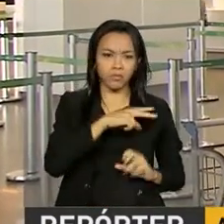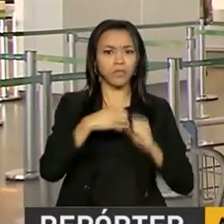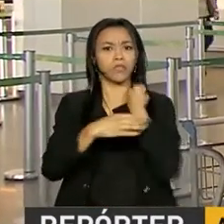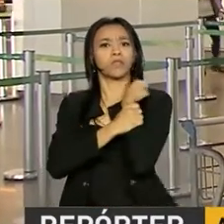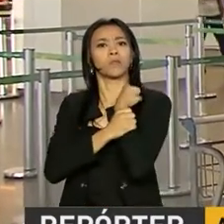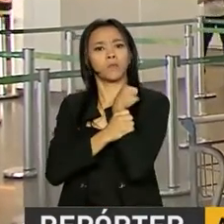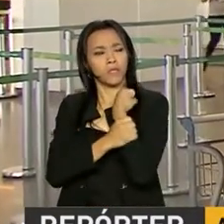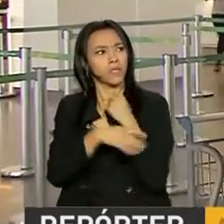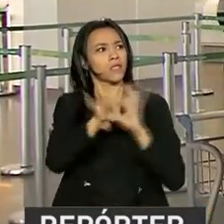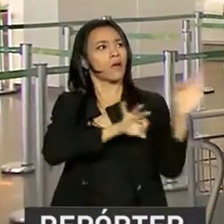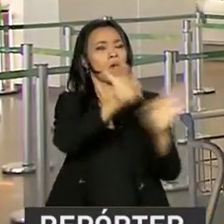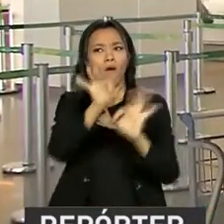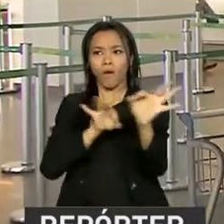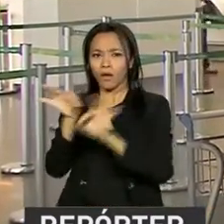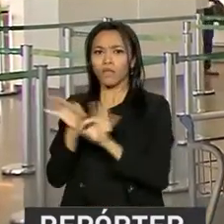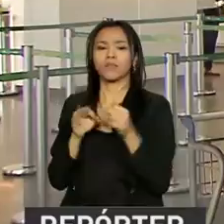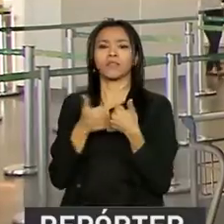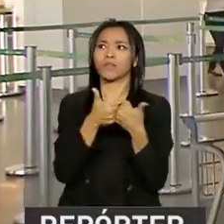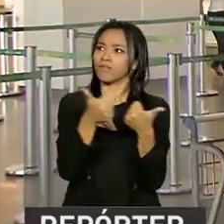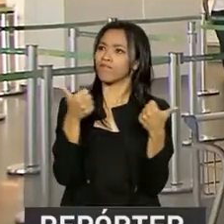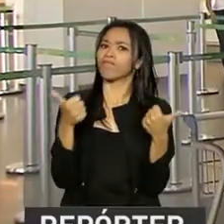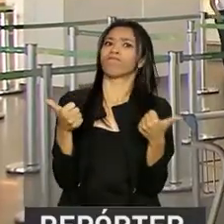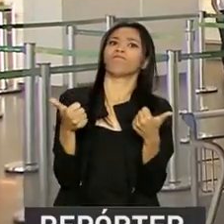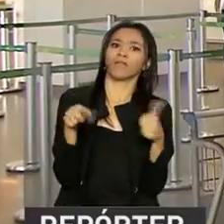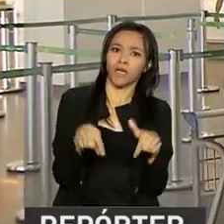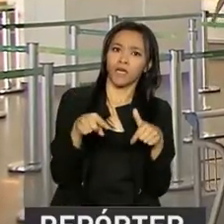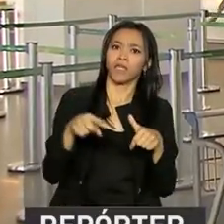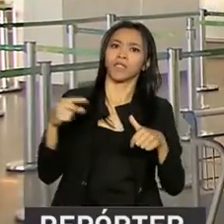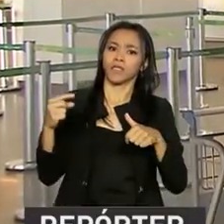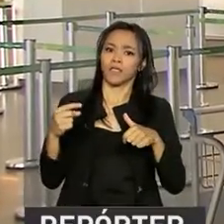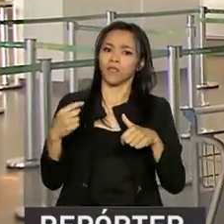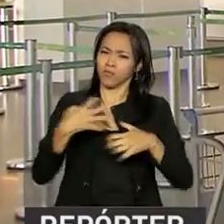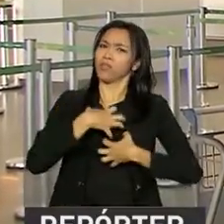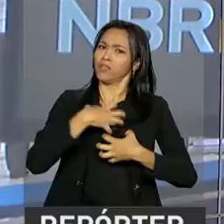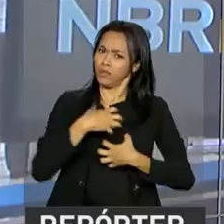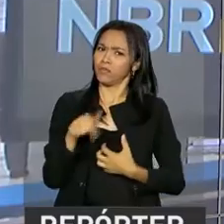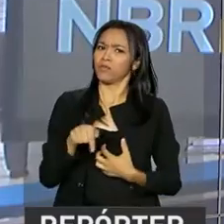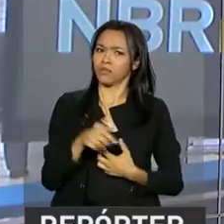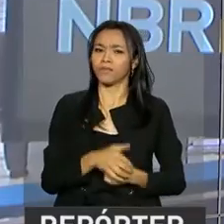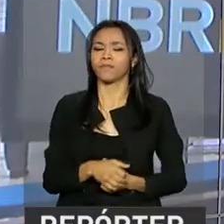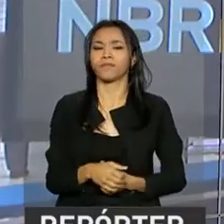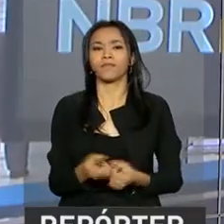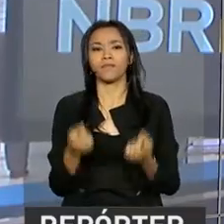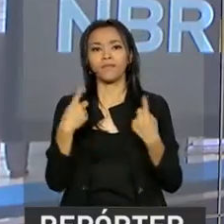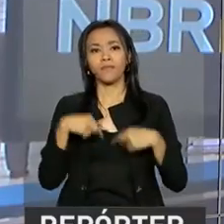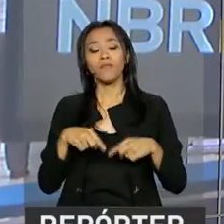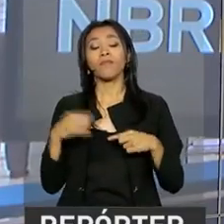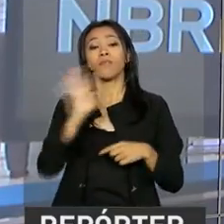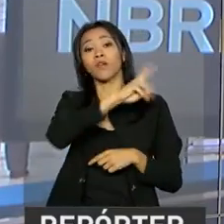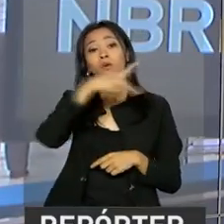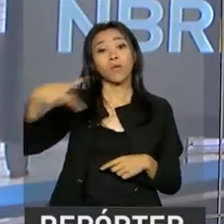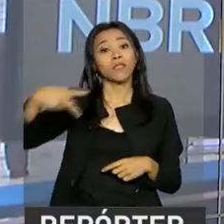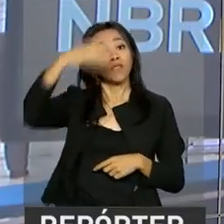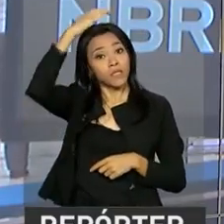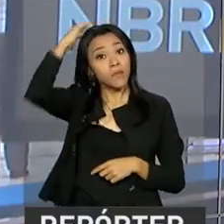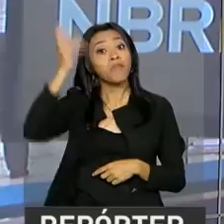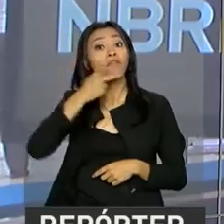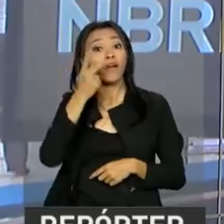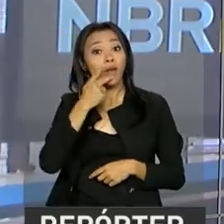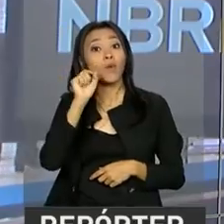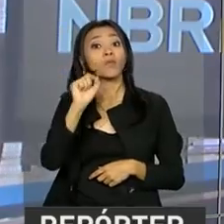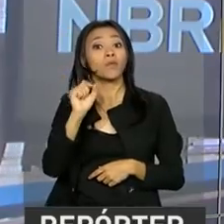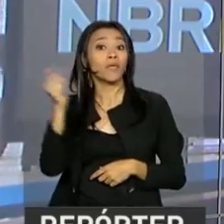segurança, organização, informação, senti melhoria, sim. E o presidente Michel Temer comentou o